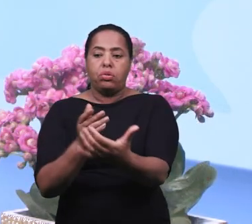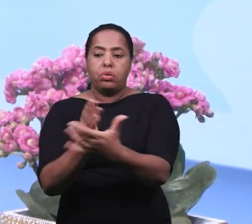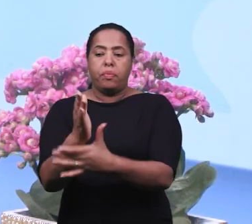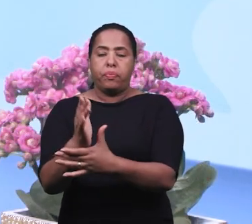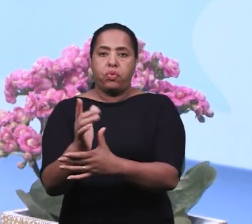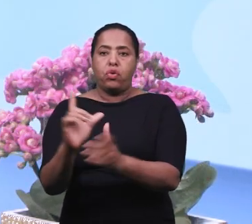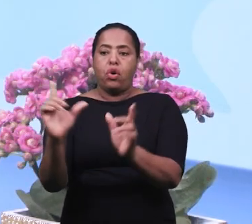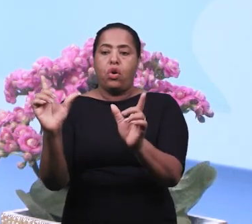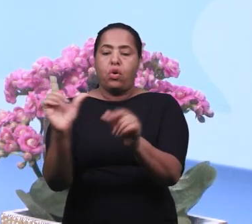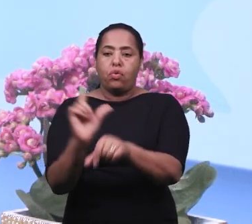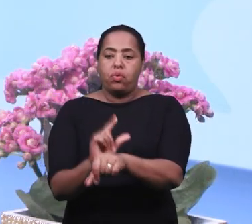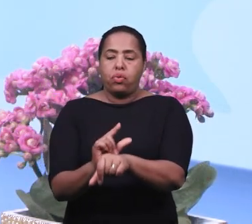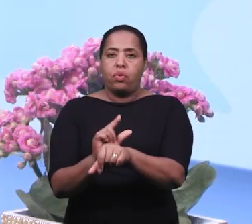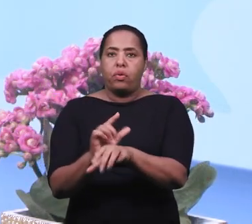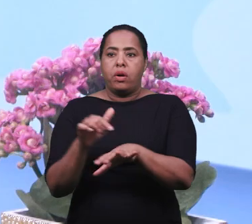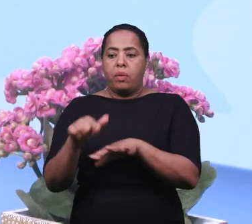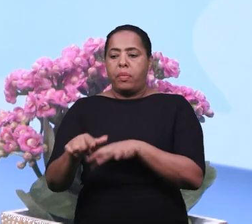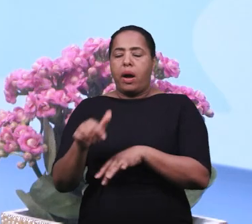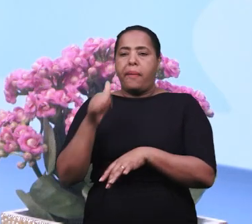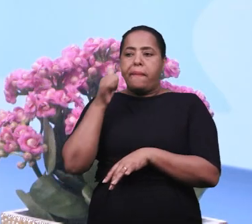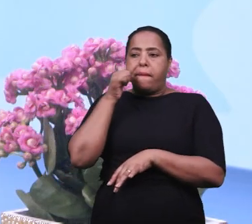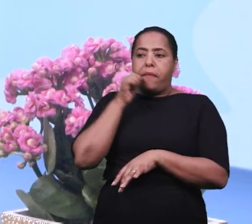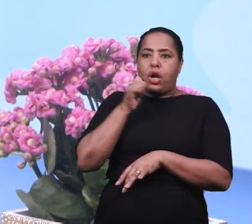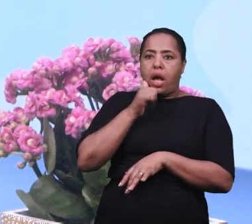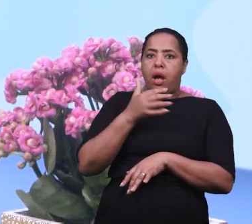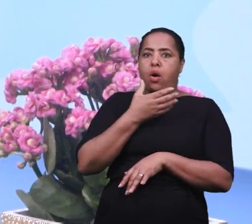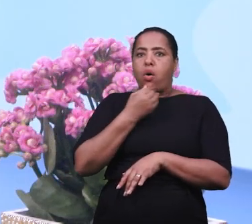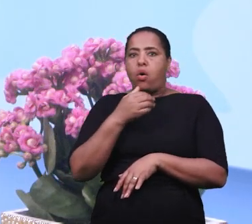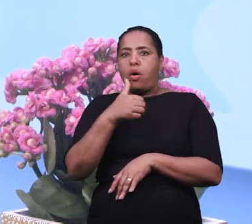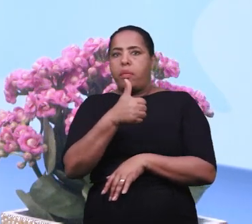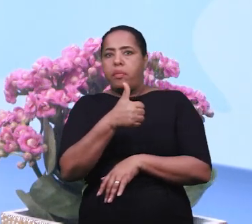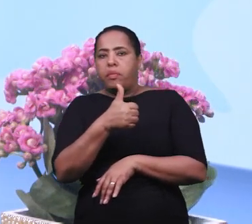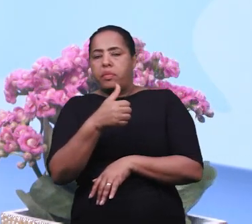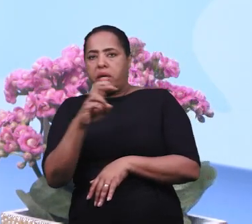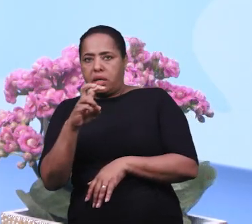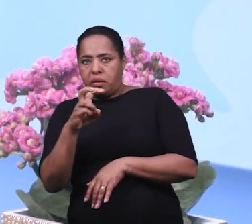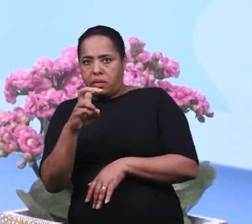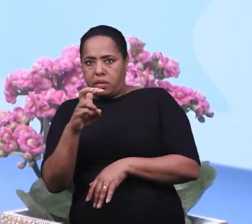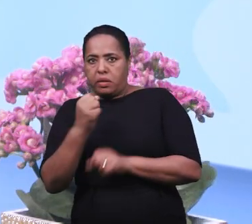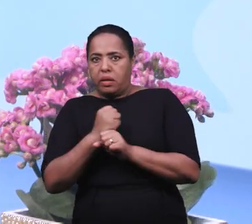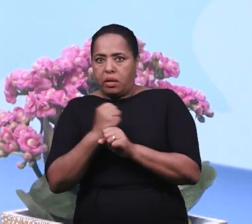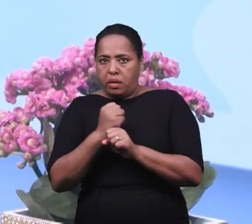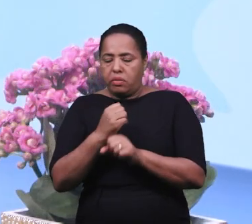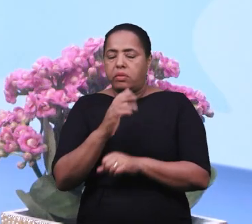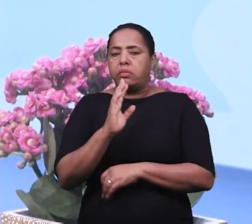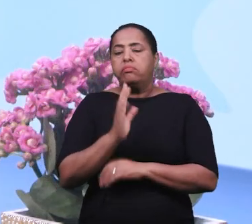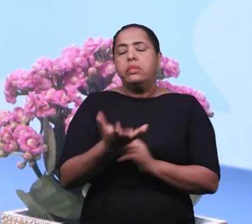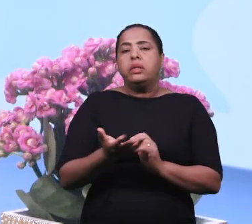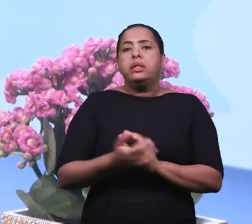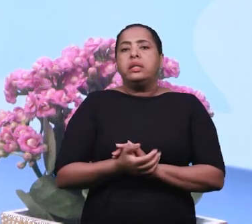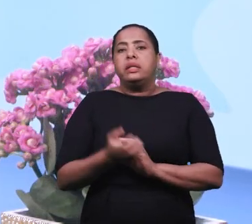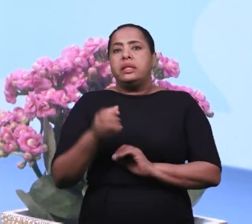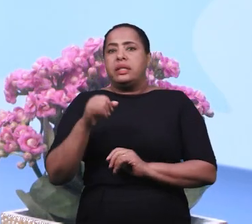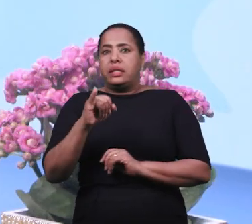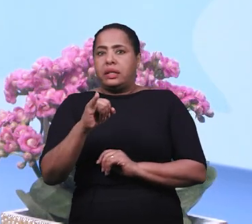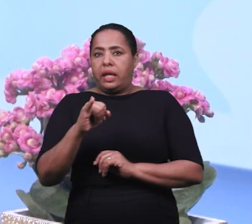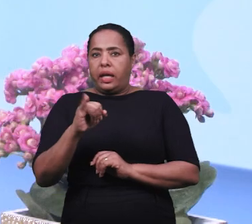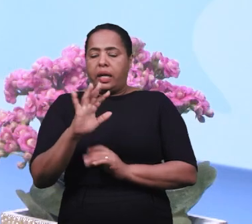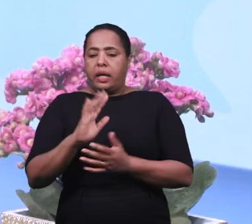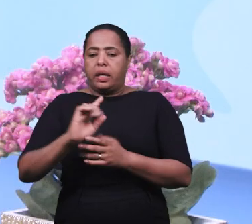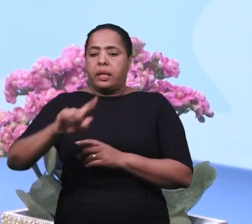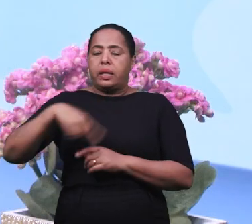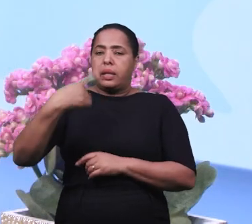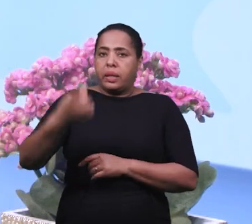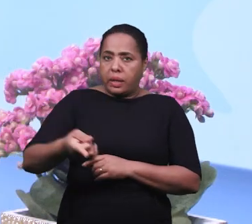para o INSS, que para a mulher ou homem, 15 anos, né, se esse homem já contribuía antes de 2019, se ele passou a contribuir